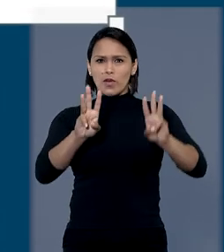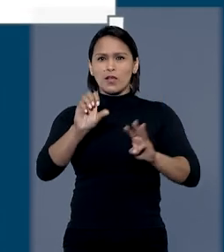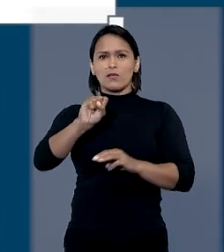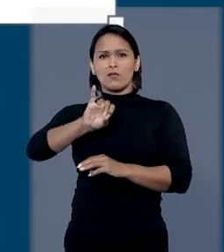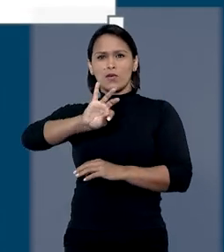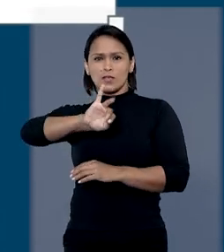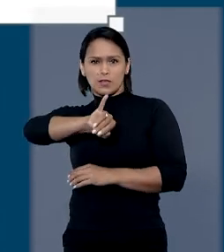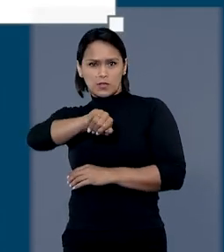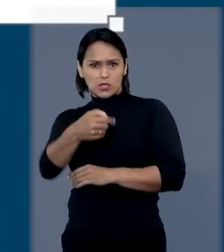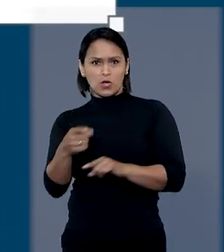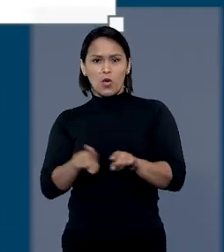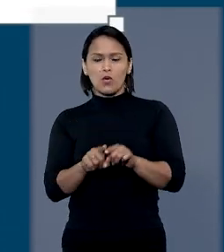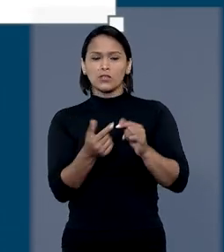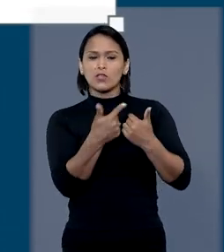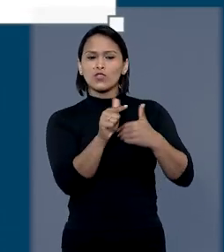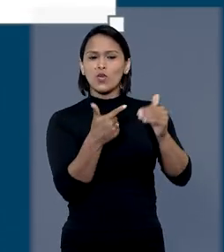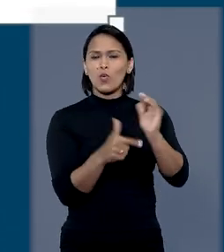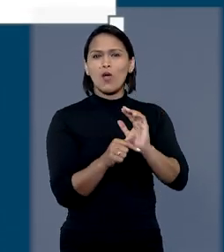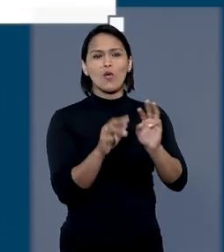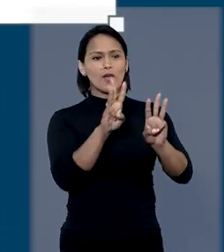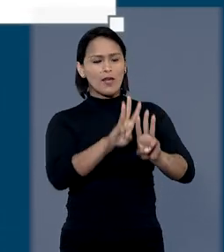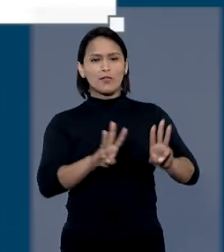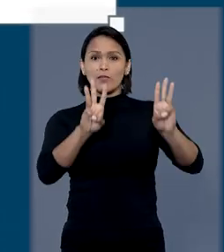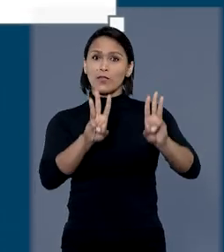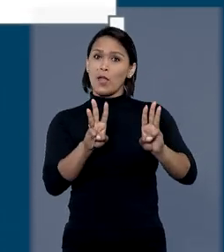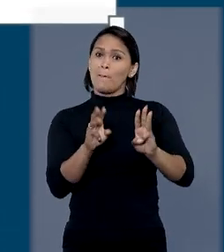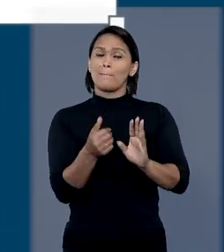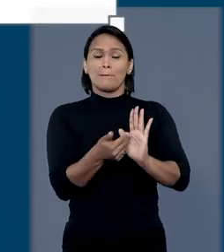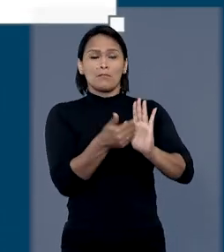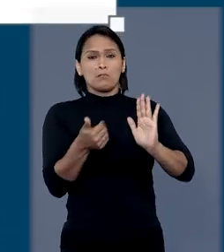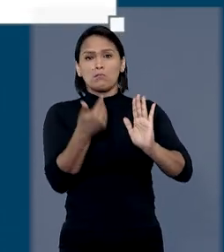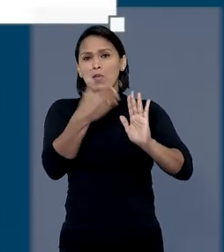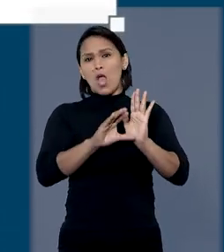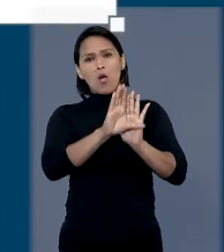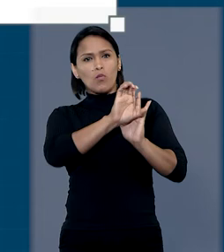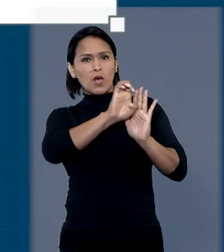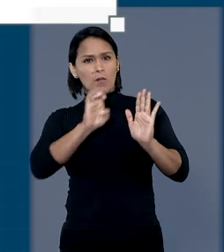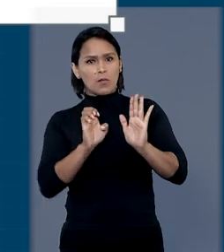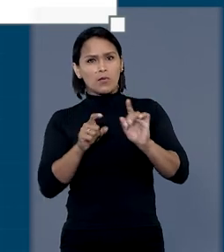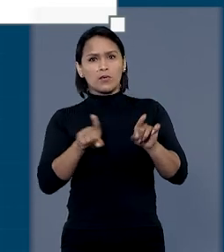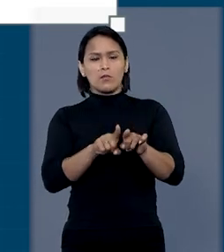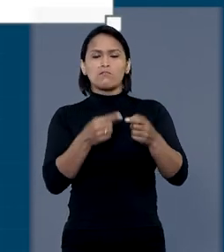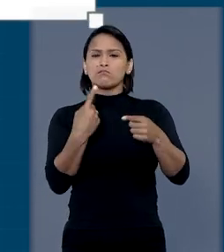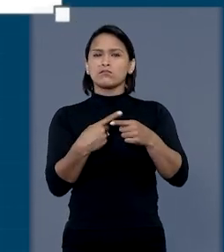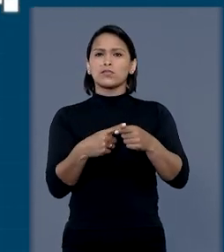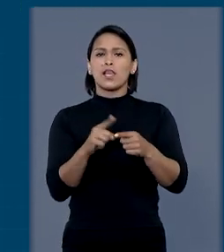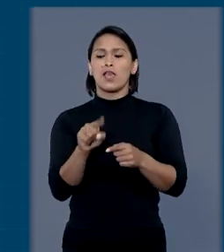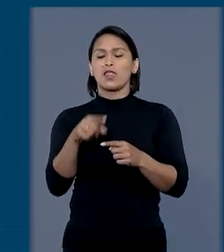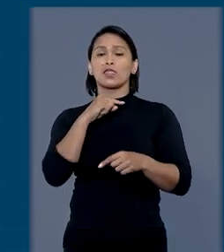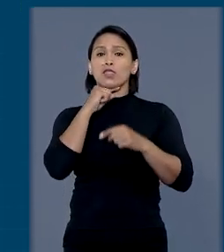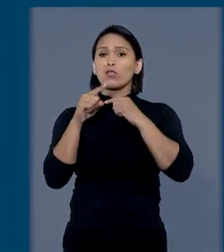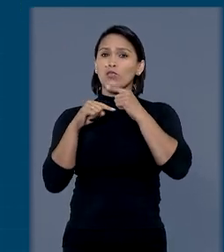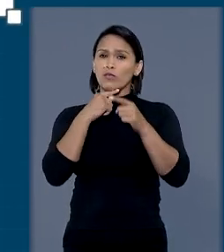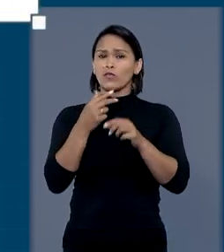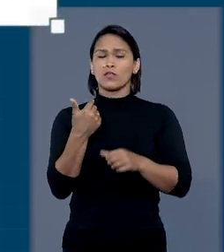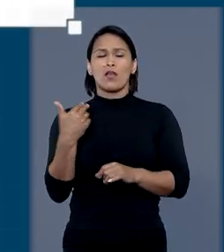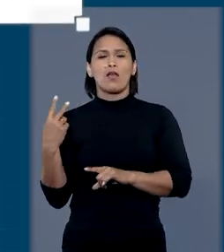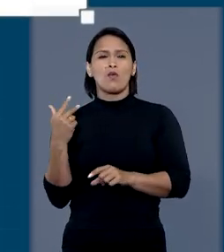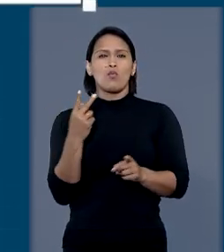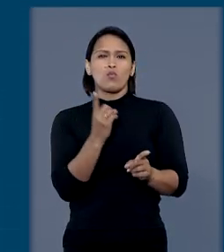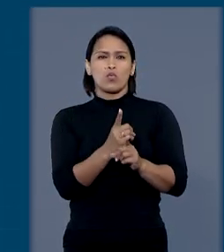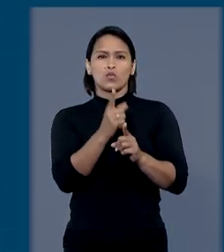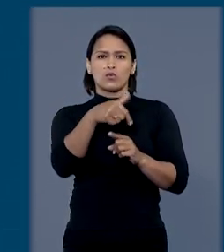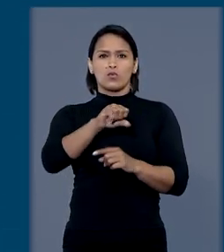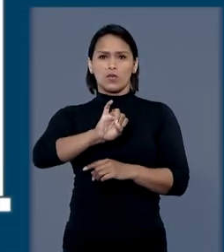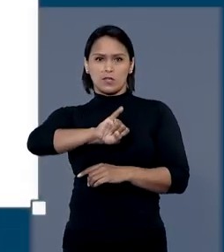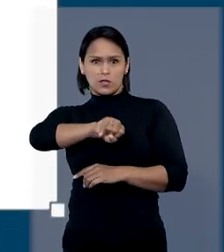portal do Superior Tribunal de Justiça de qualquer navegador, exceto o Internet Explorer. Em caso de dúvidas, entre